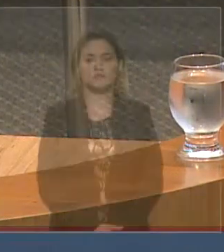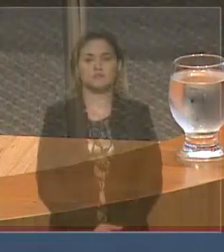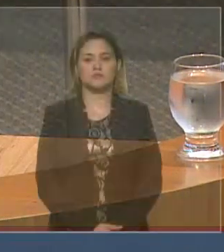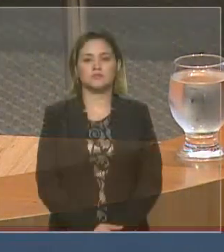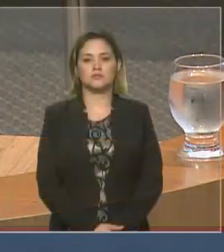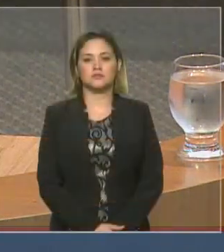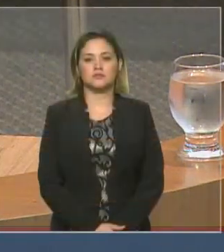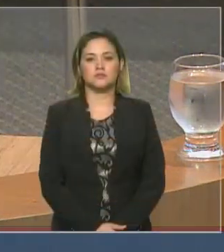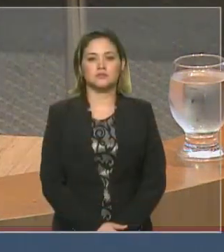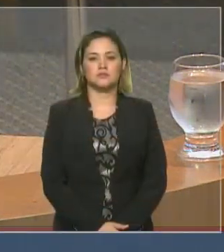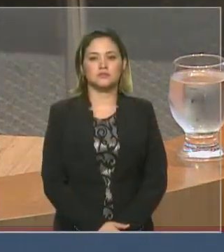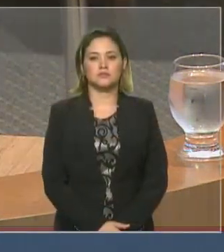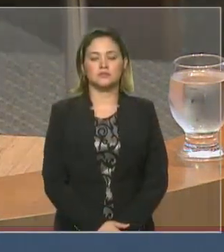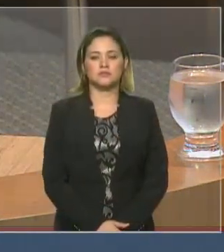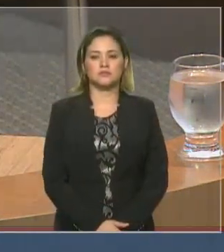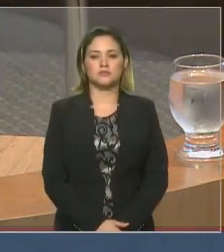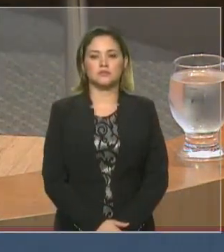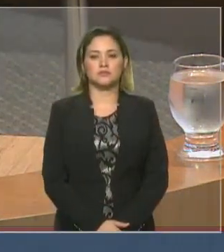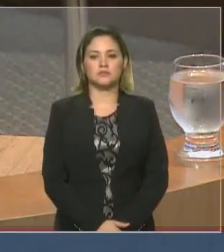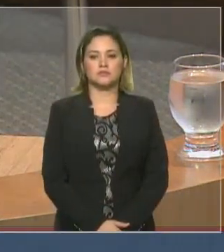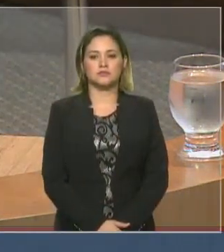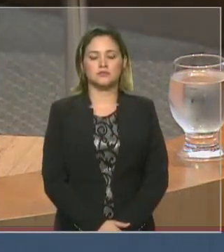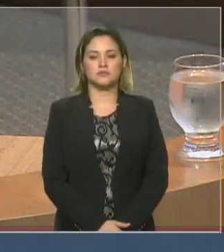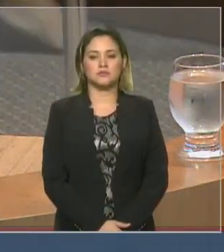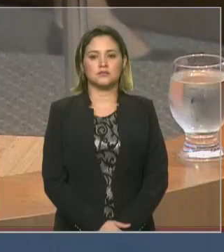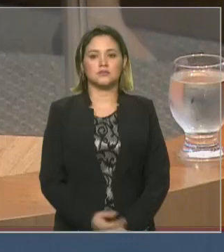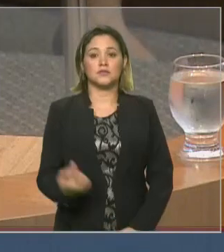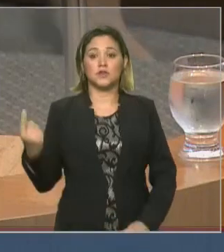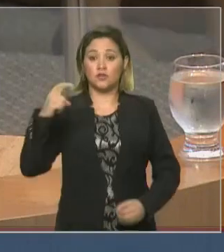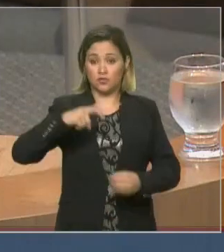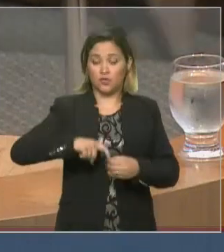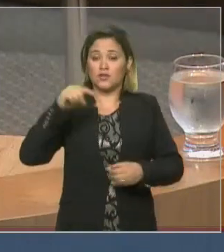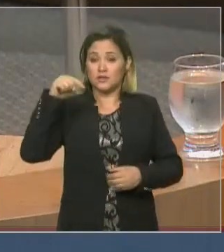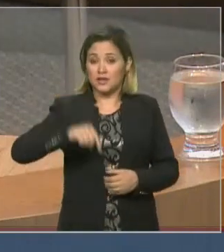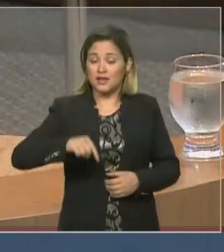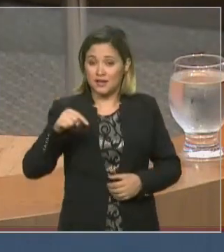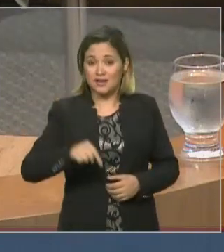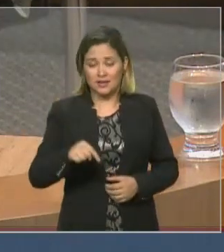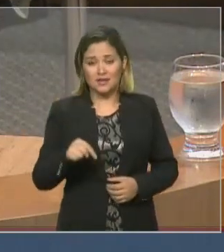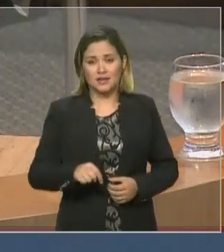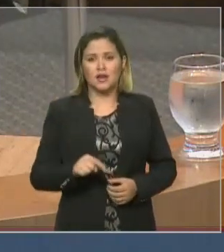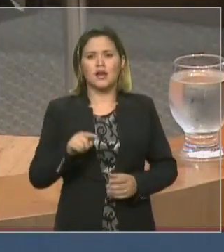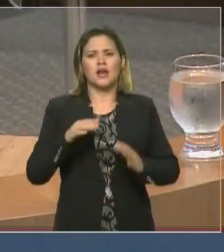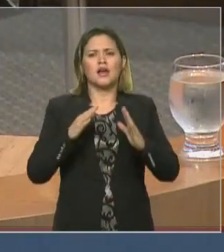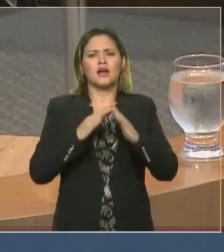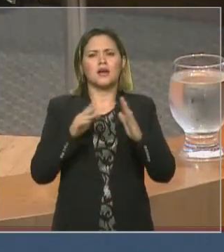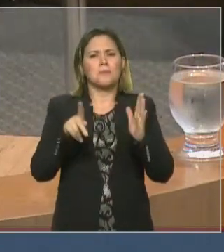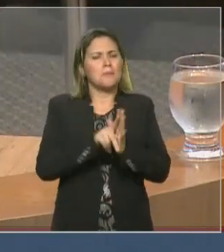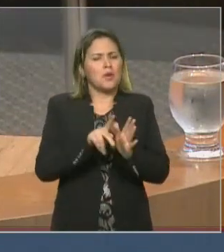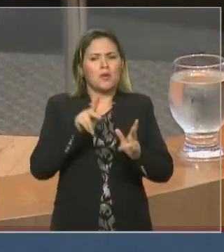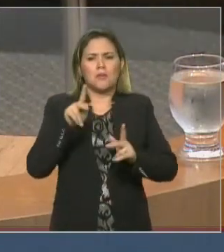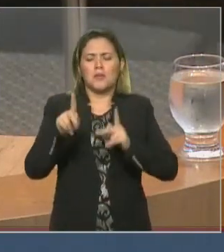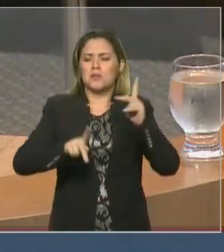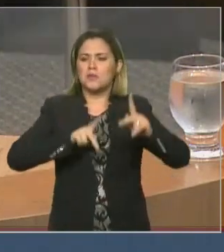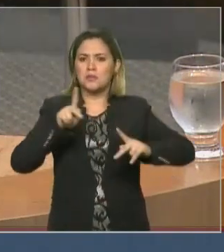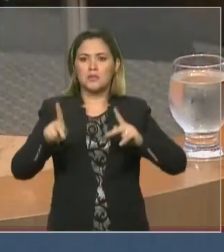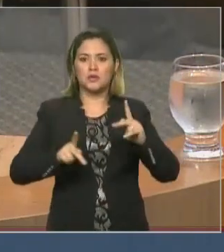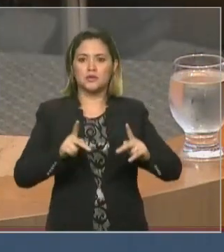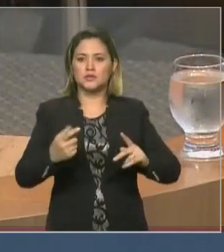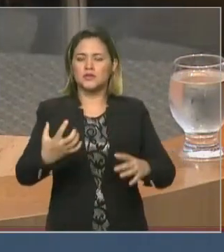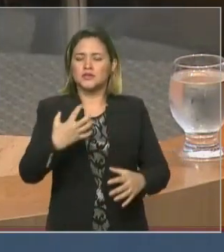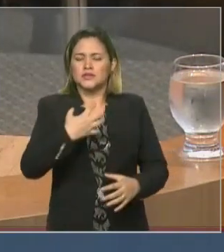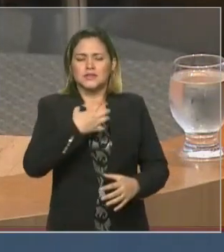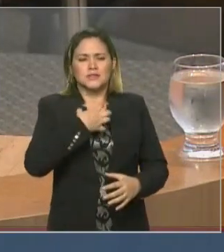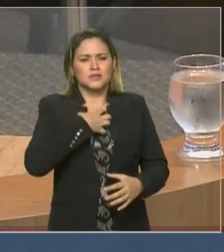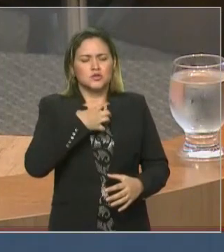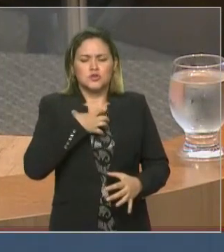vejo-me recebido com tanto carinho, com tanta sofreguidão, com tanto